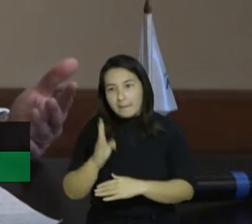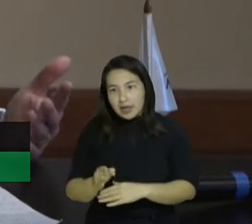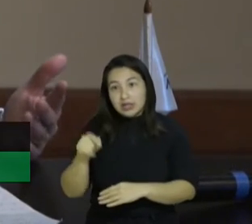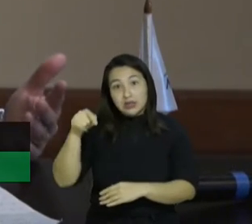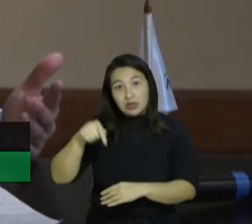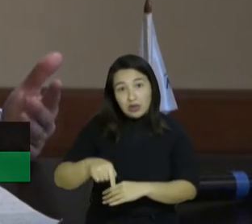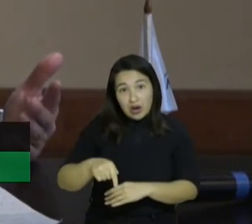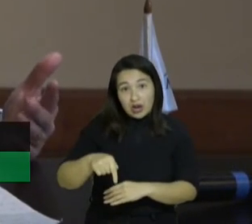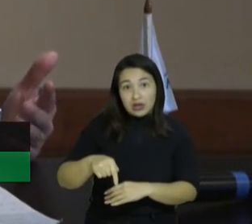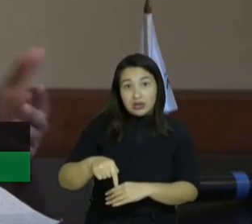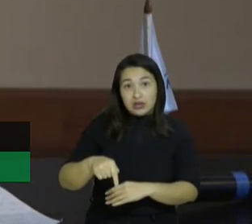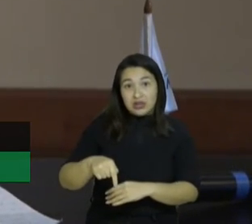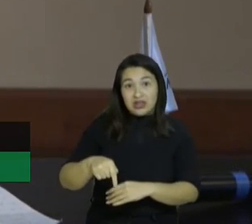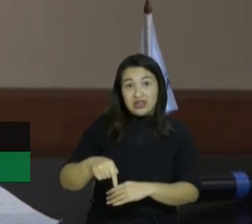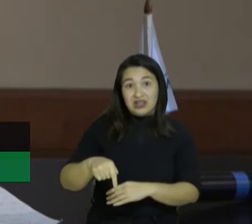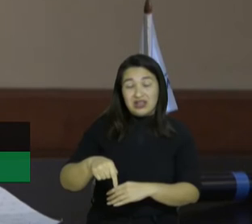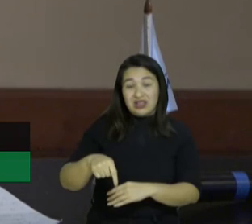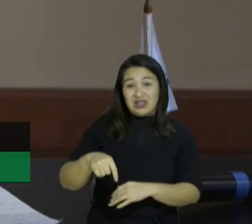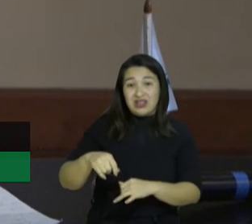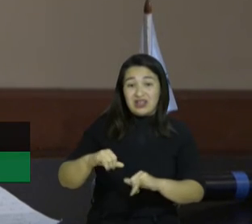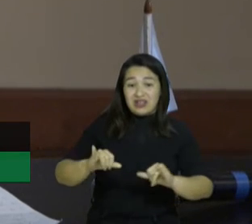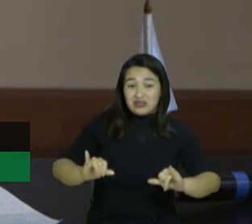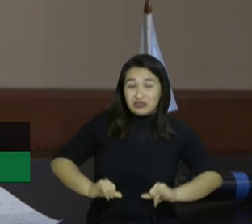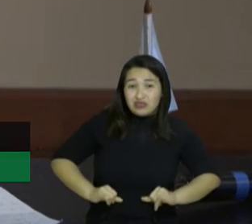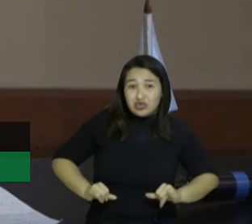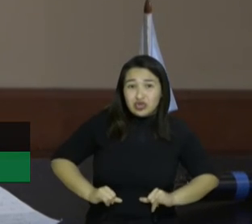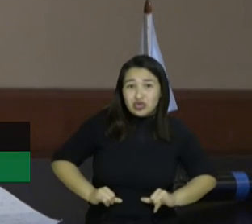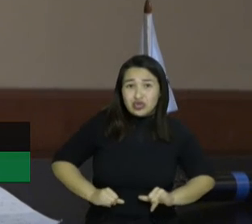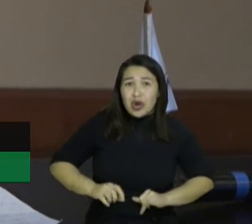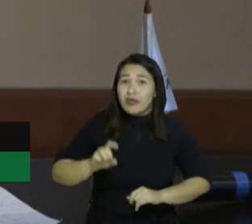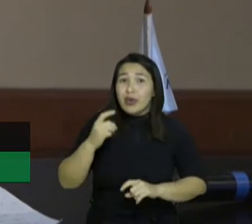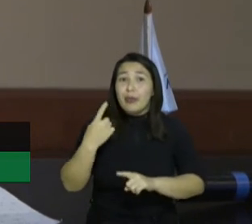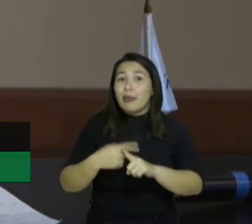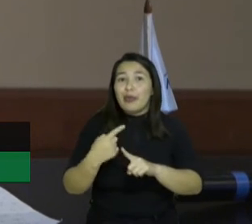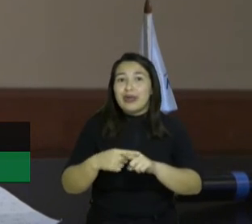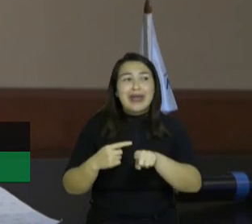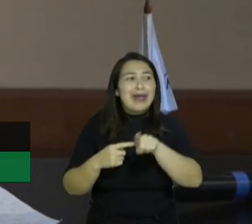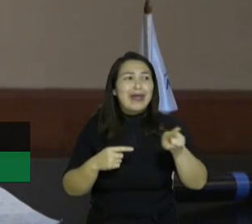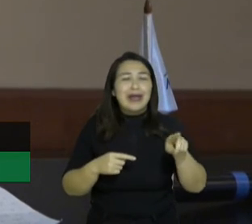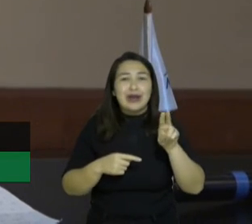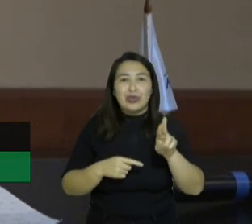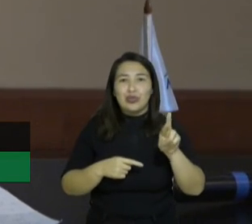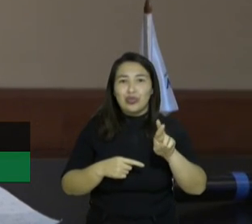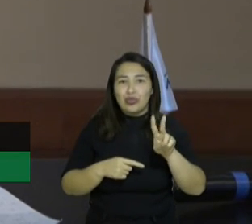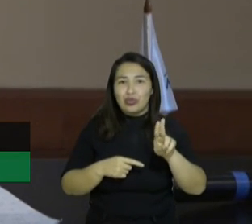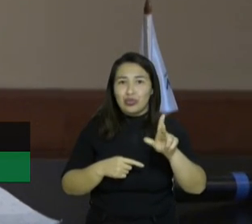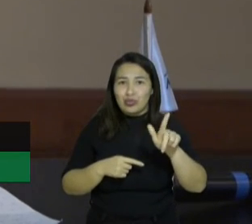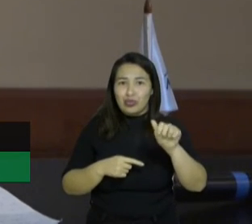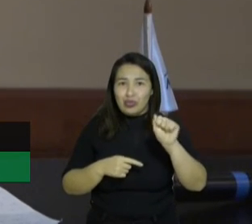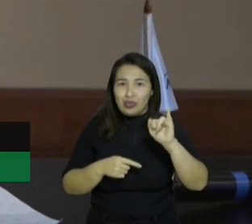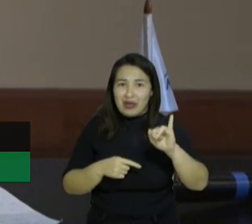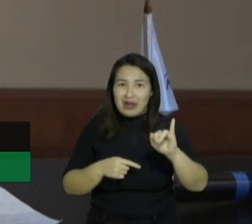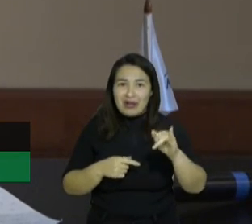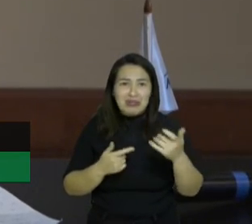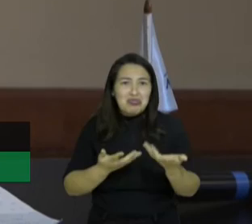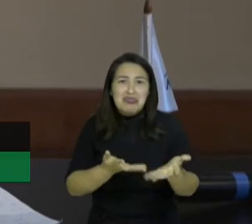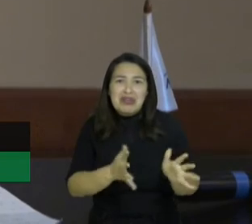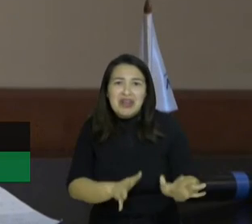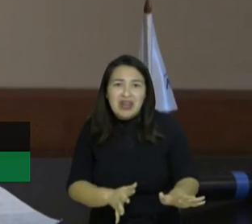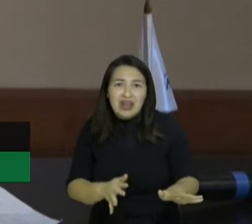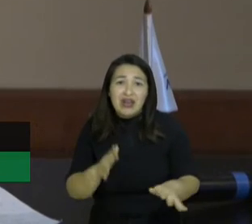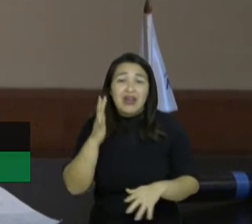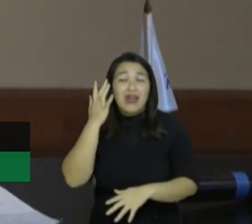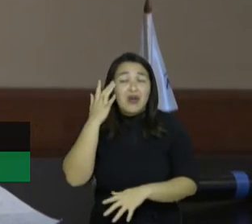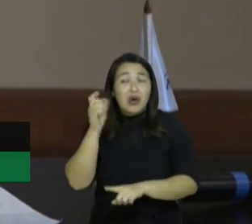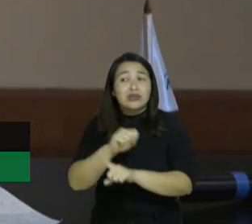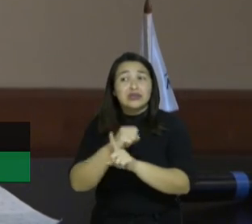203 milhões de habitantes ficar refém da decisão de um país sei lá Uruguai 3,5 milhões Não sei se esse é o melhor arranjo não sei se é isso que a